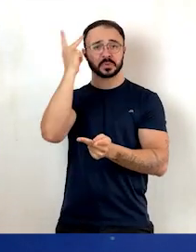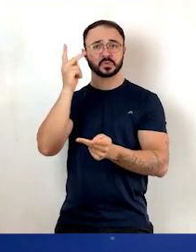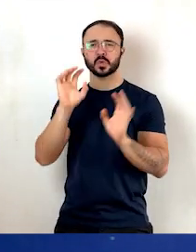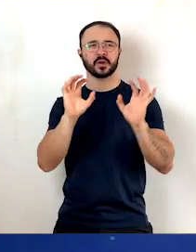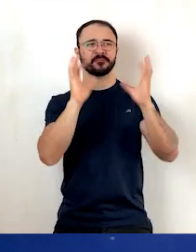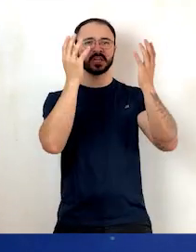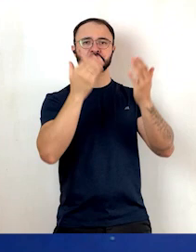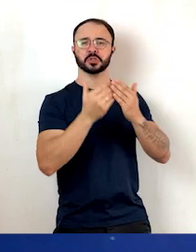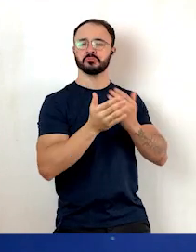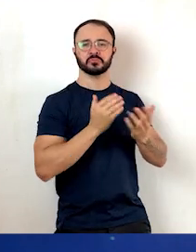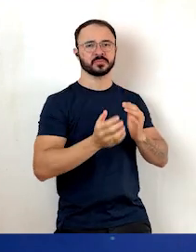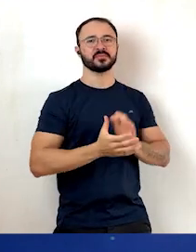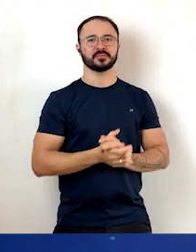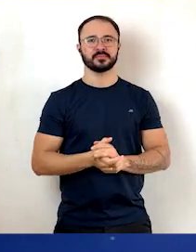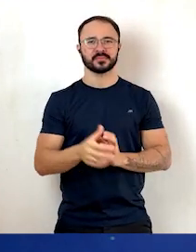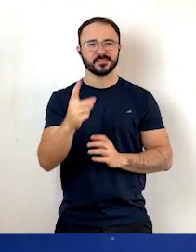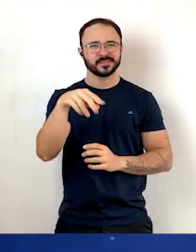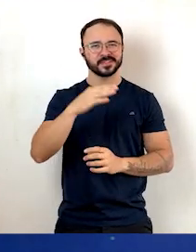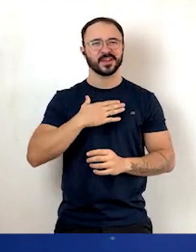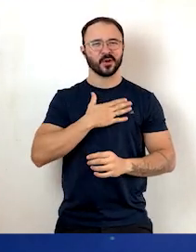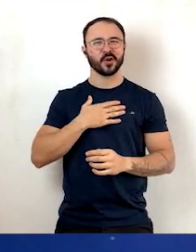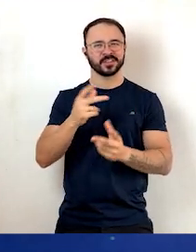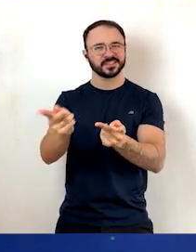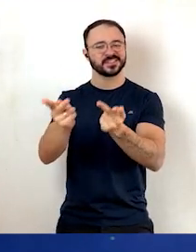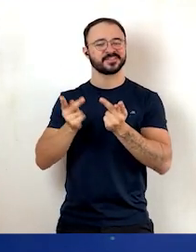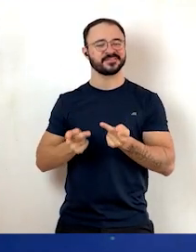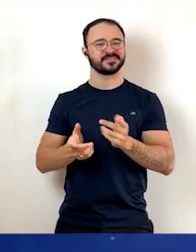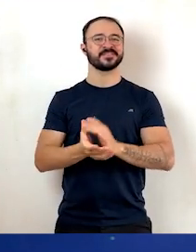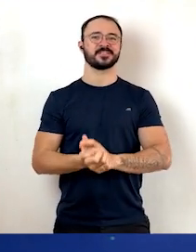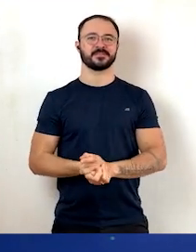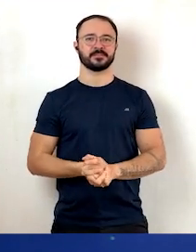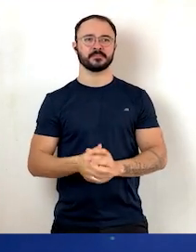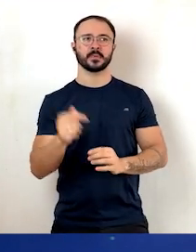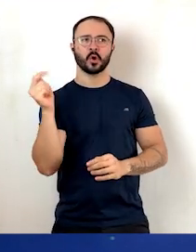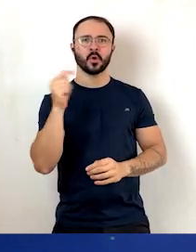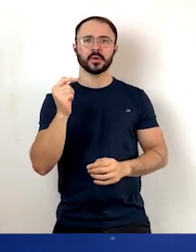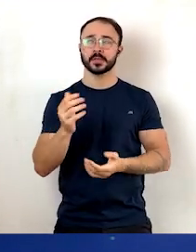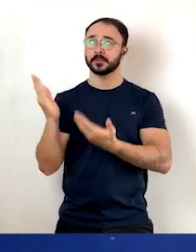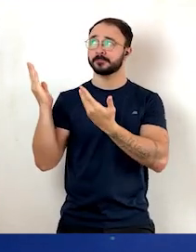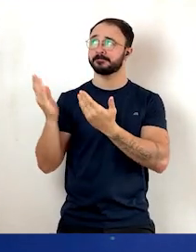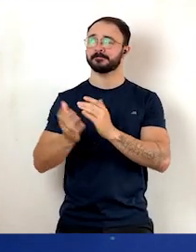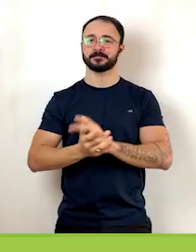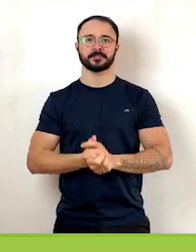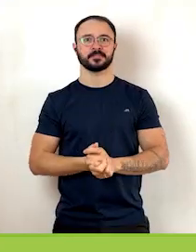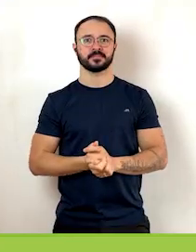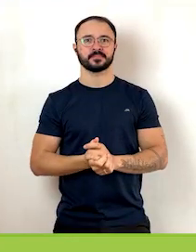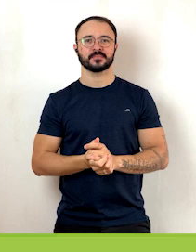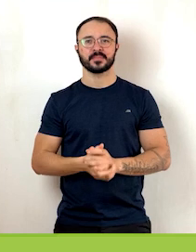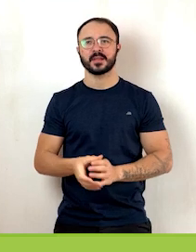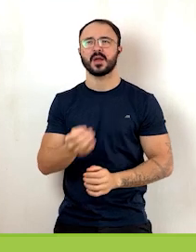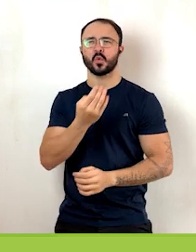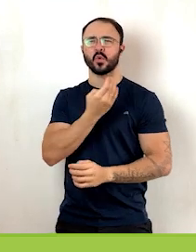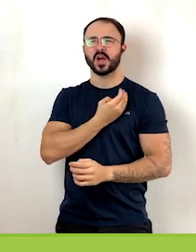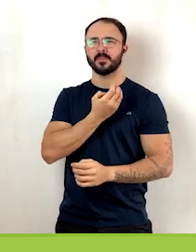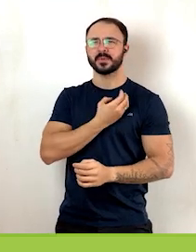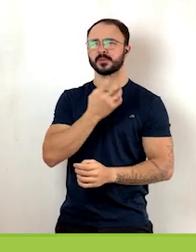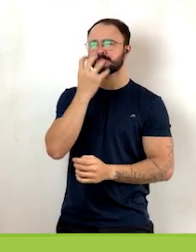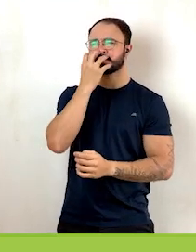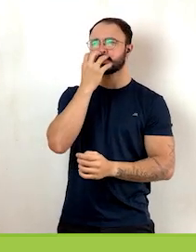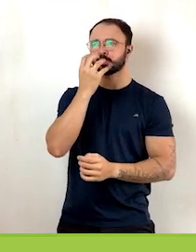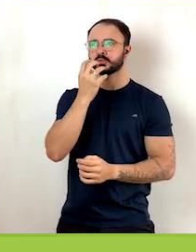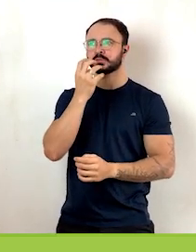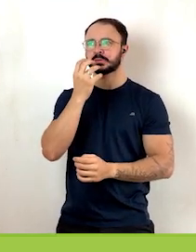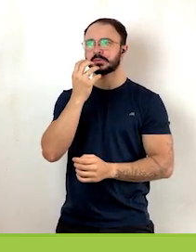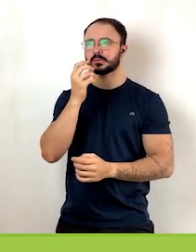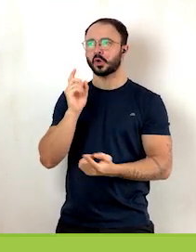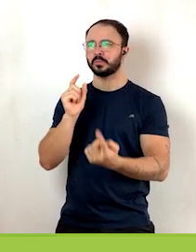você gosta de receber convites Olha só esse convite a patrulha canina tem uma